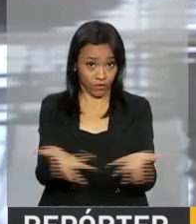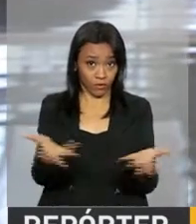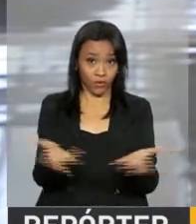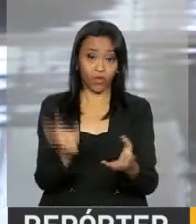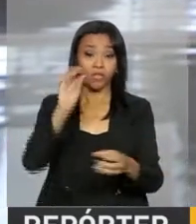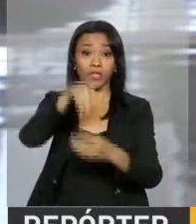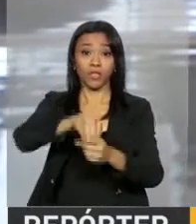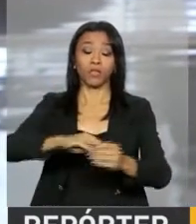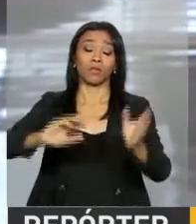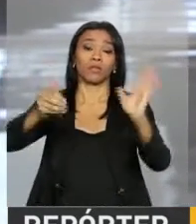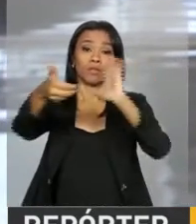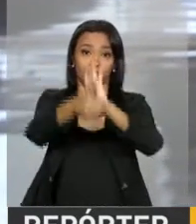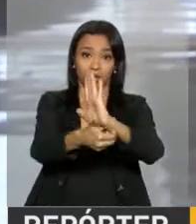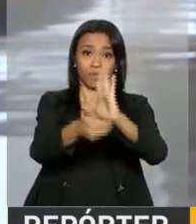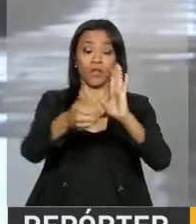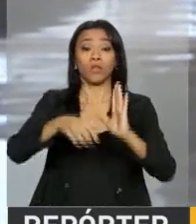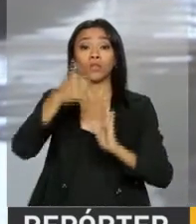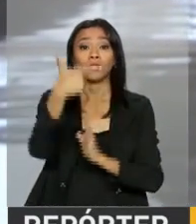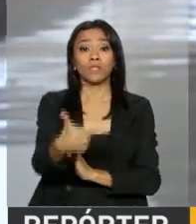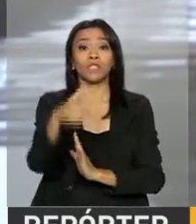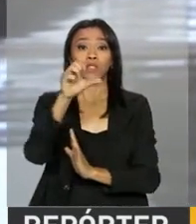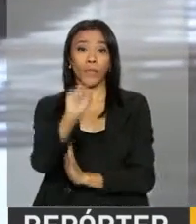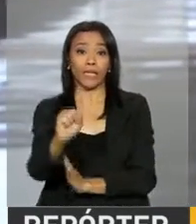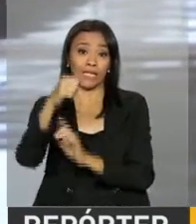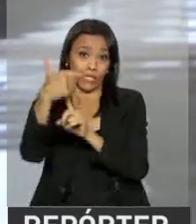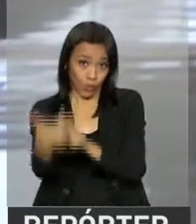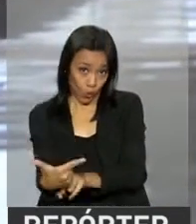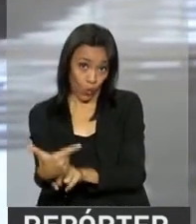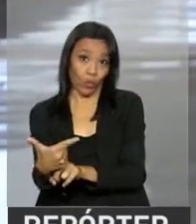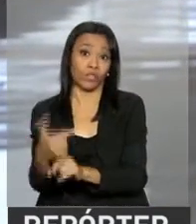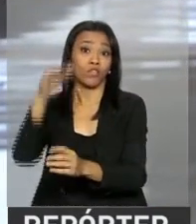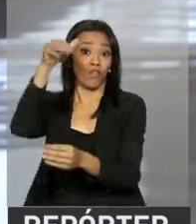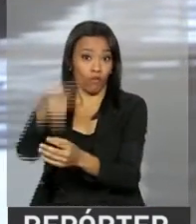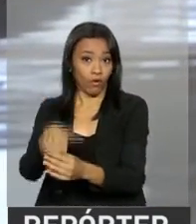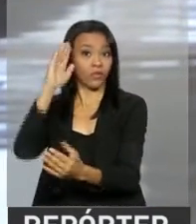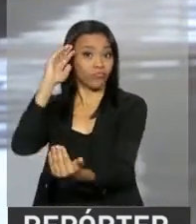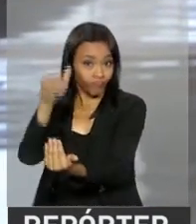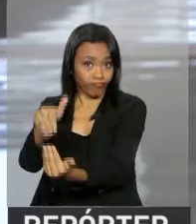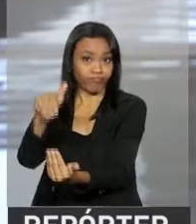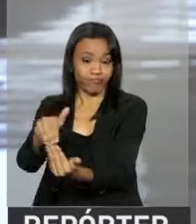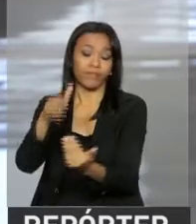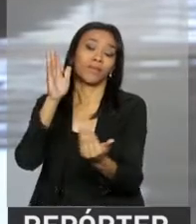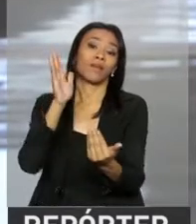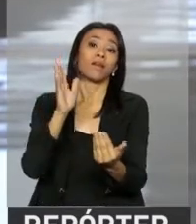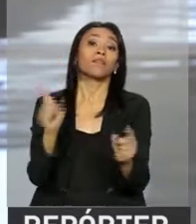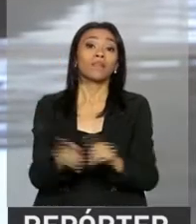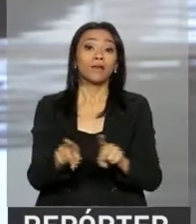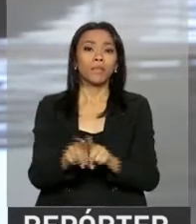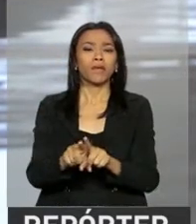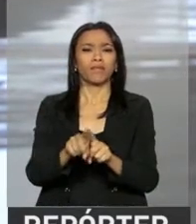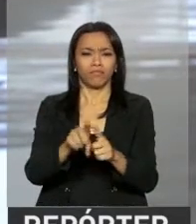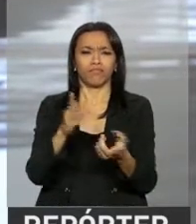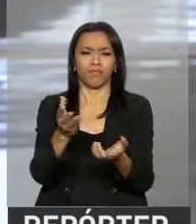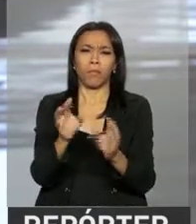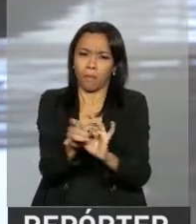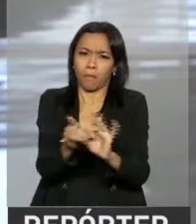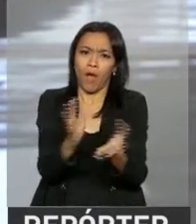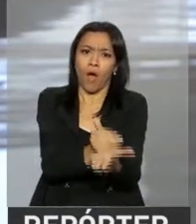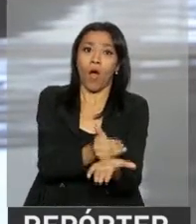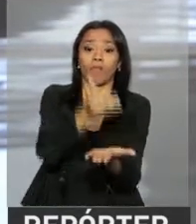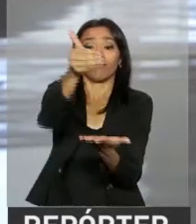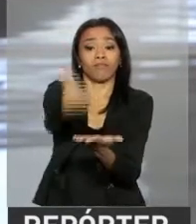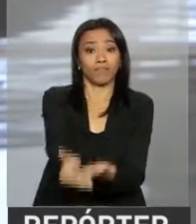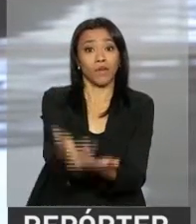dos deputados com 282 votos a favor está mantido portanto o alongamento das dívidas dos estados com a união